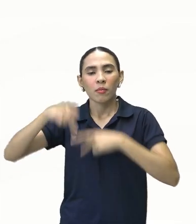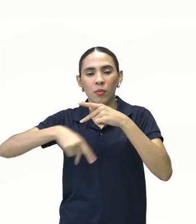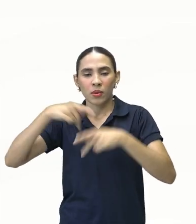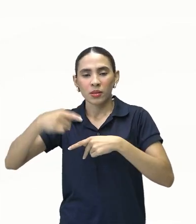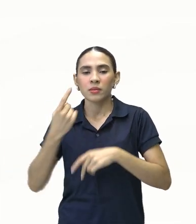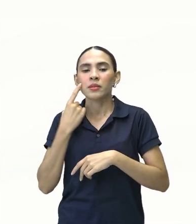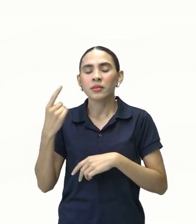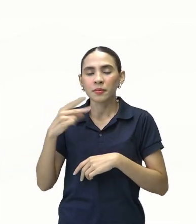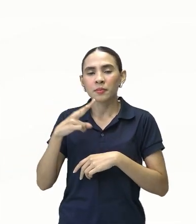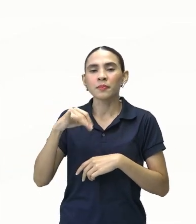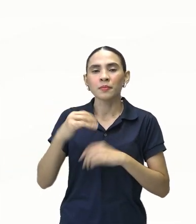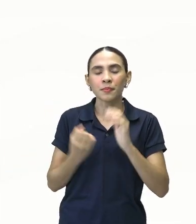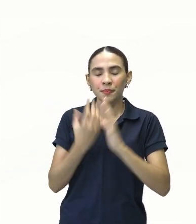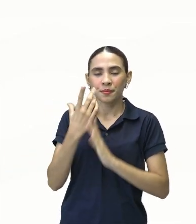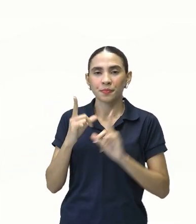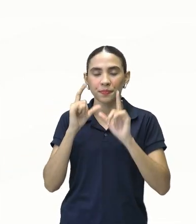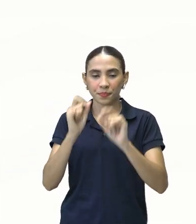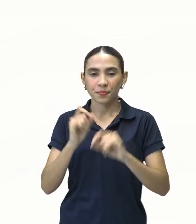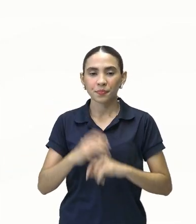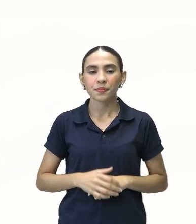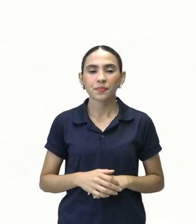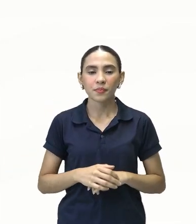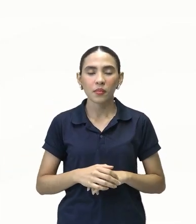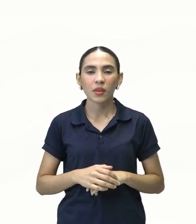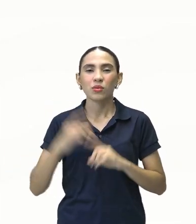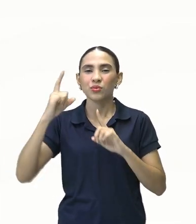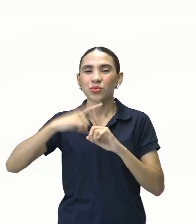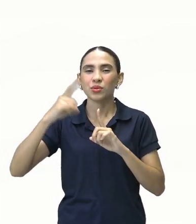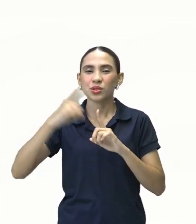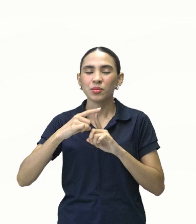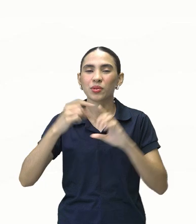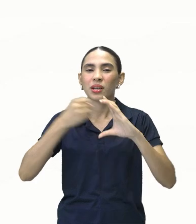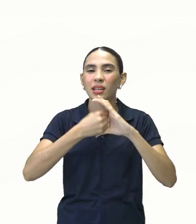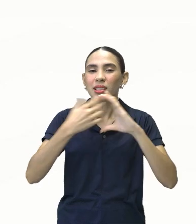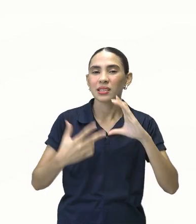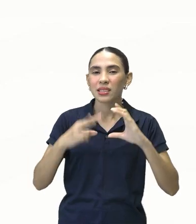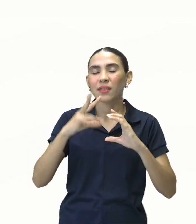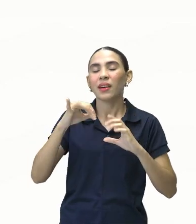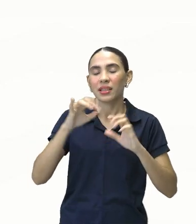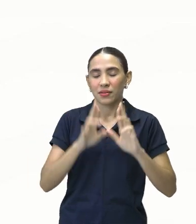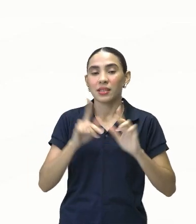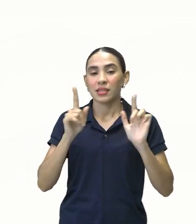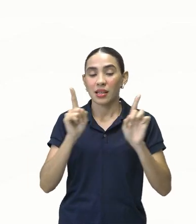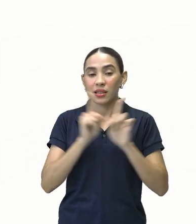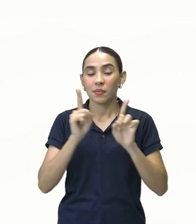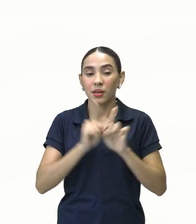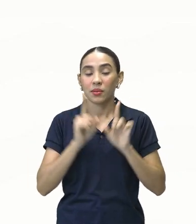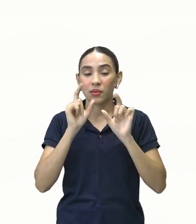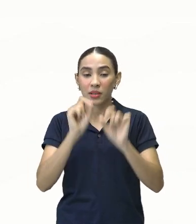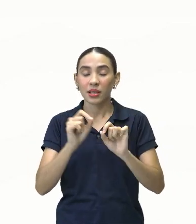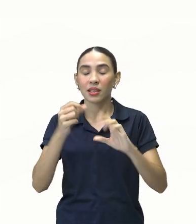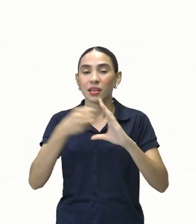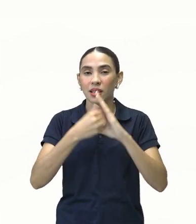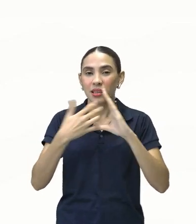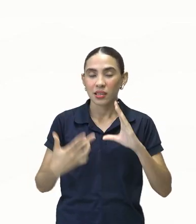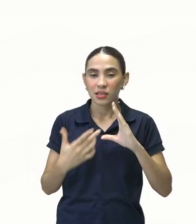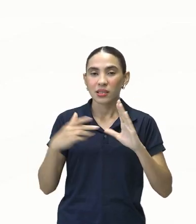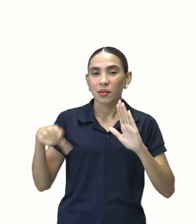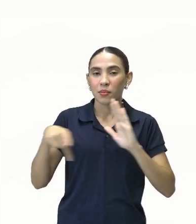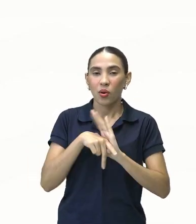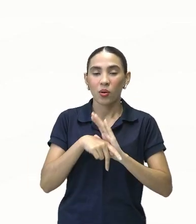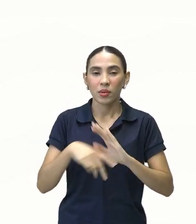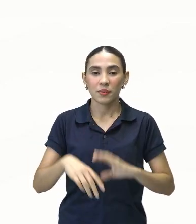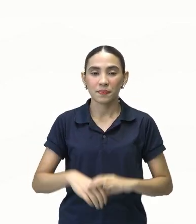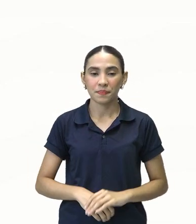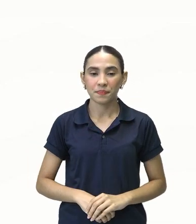população ela vai criar uma espécie de característica que vai diferenciar das características